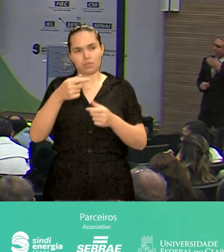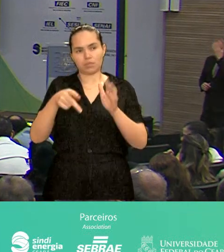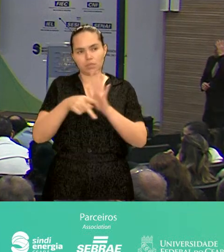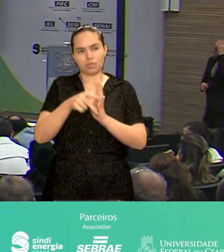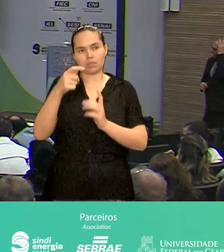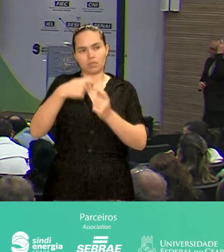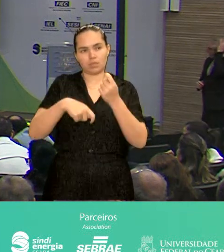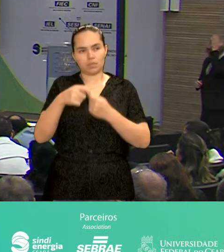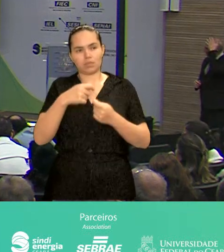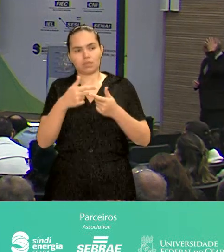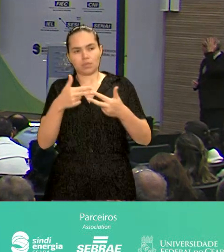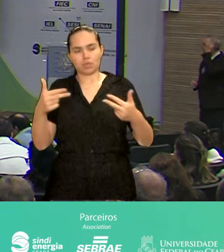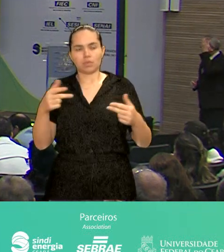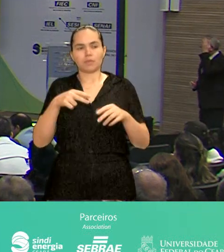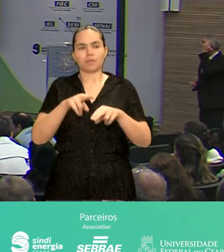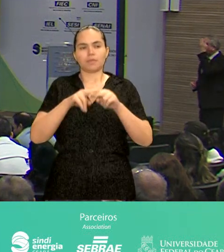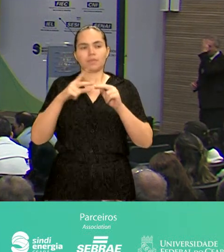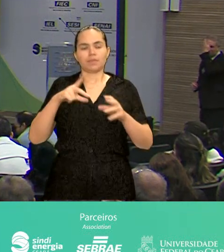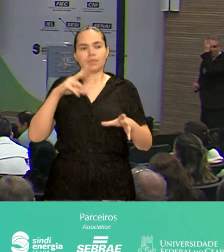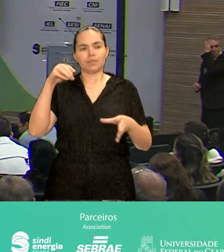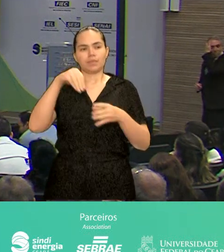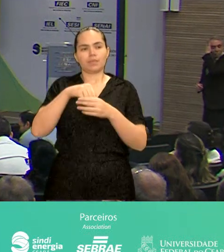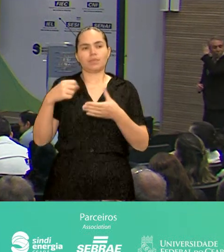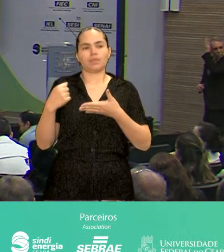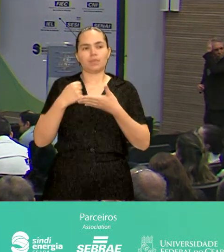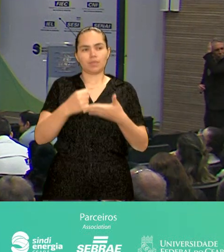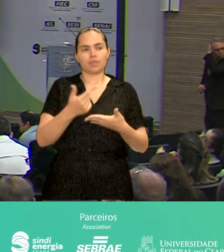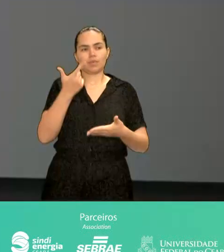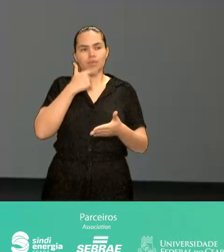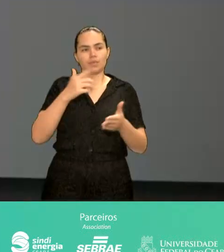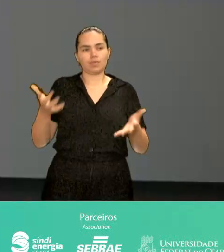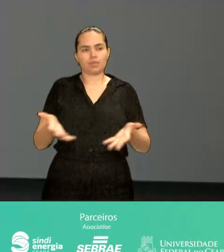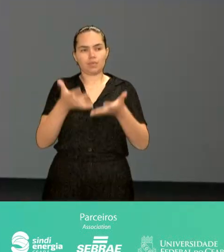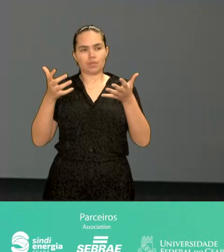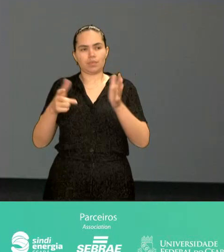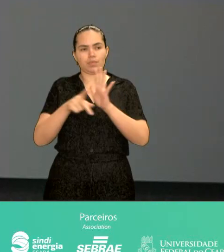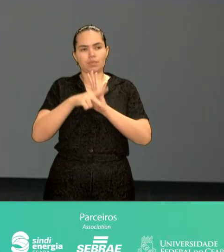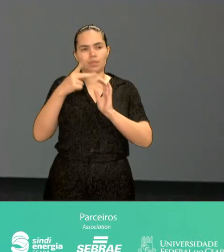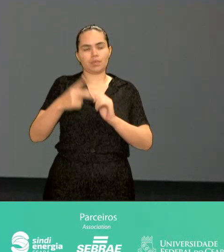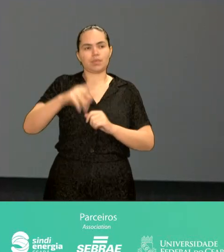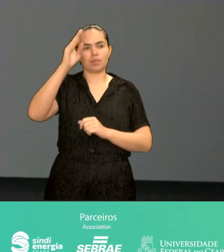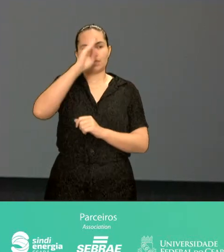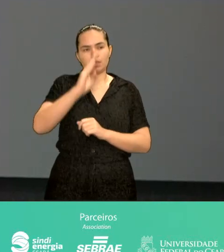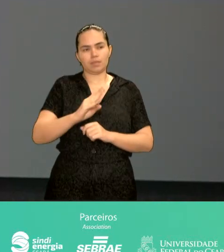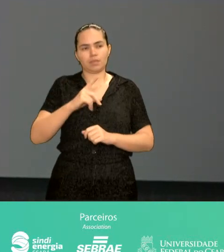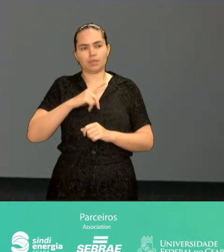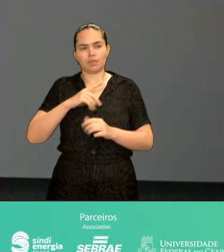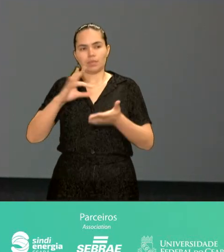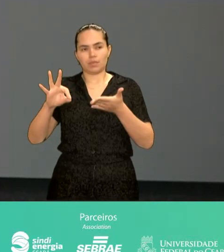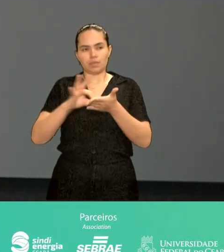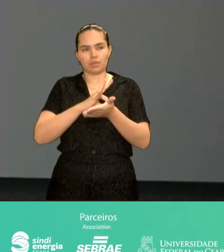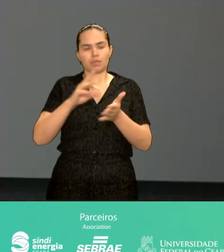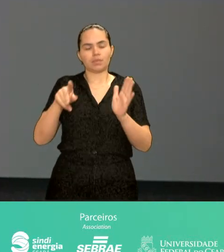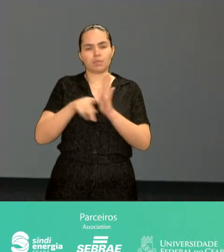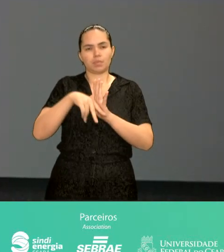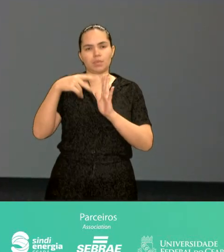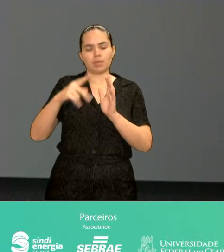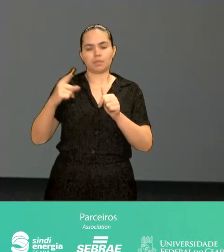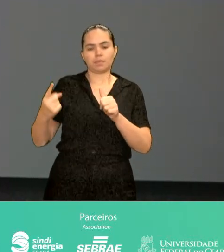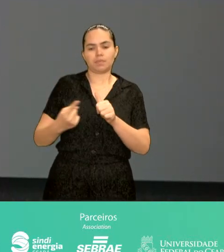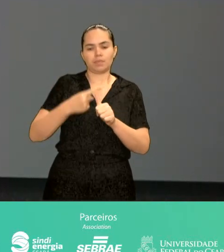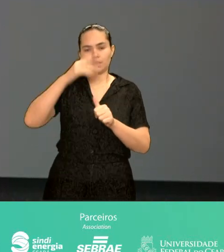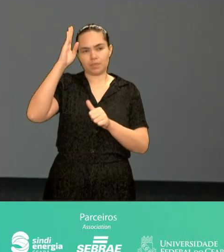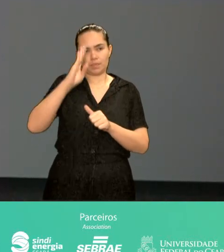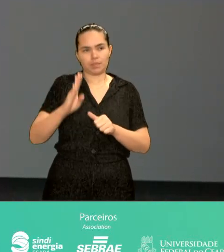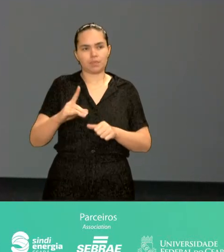ThyssenKrupp. E, como a eu business falei, tem developer, ajudado muito a business fomentar esse development mercado no manager with Brasil. Esse ThyssenKrupp. contrato com a This Unigel Unigel é project também is